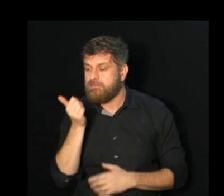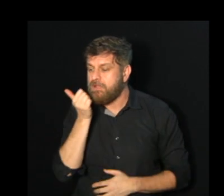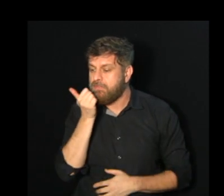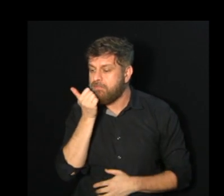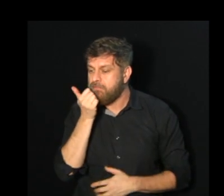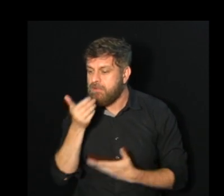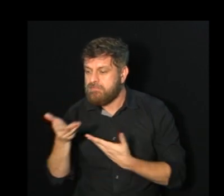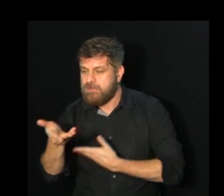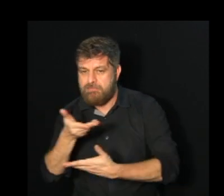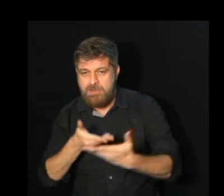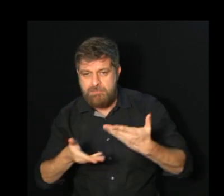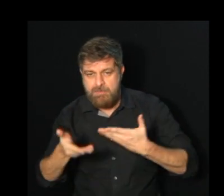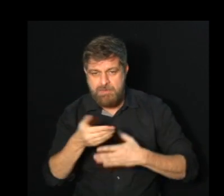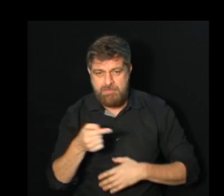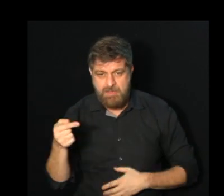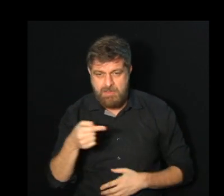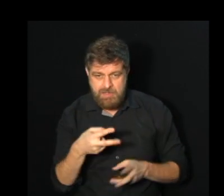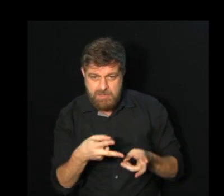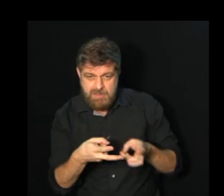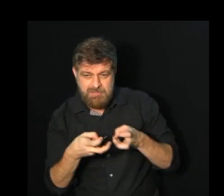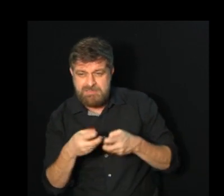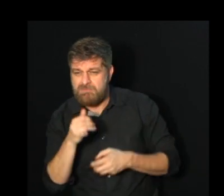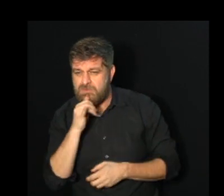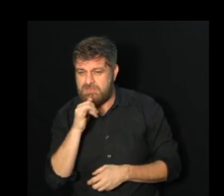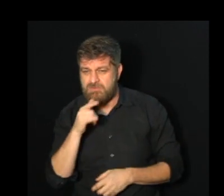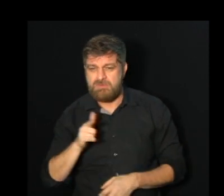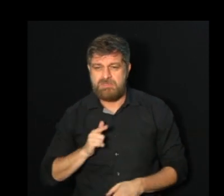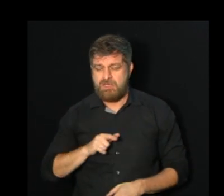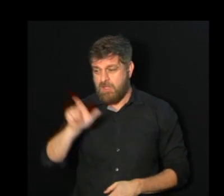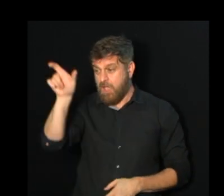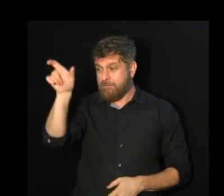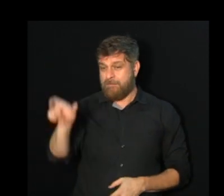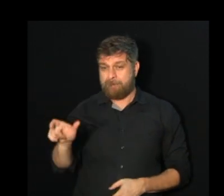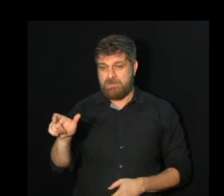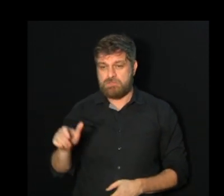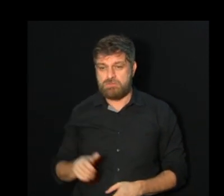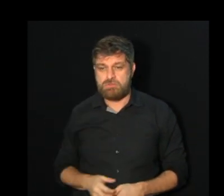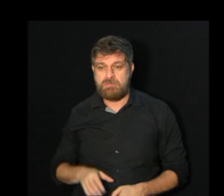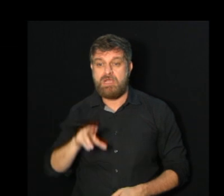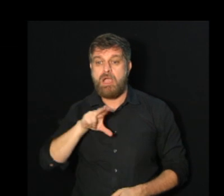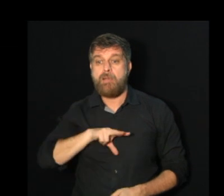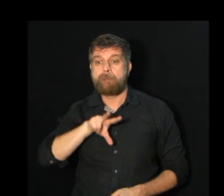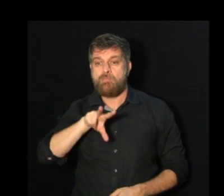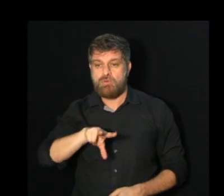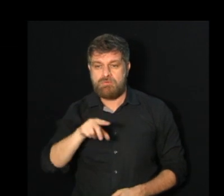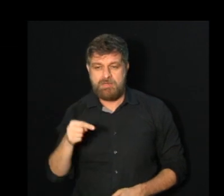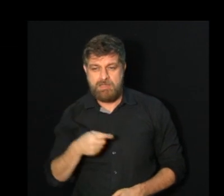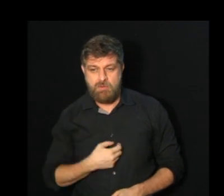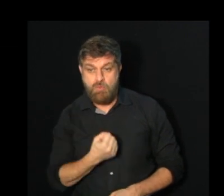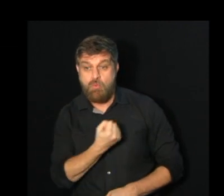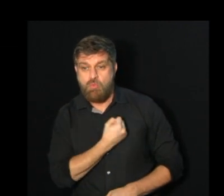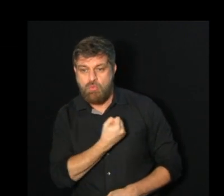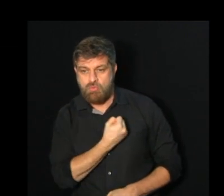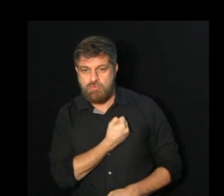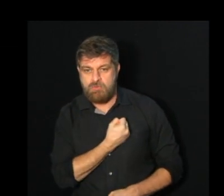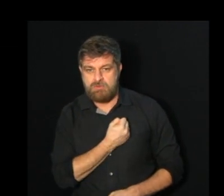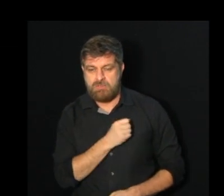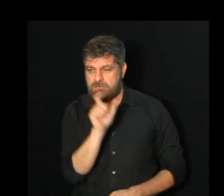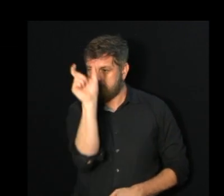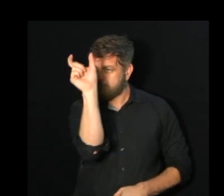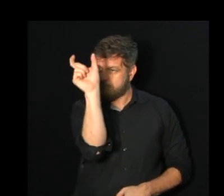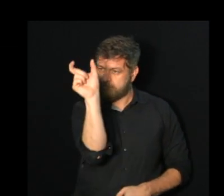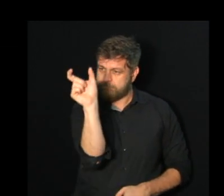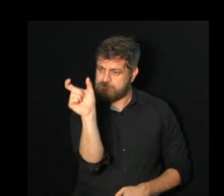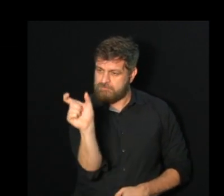Então seria no dashboard, eu vejo ali, por exemplo, que entrou um radioamador português, eu estou vendo pelo prefixo, né? São vários prefixos ali no